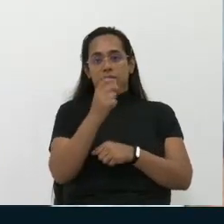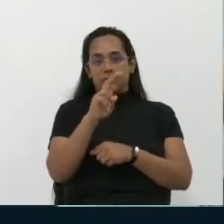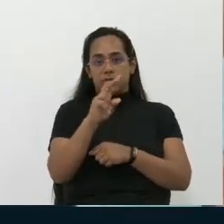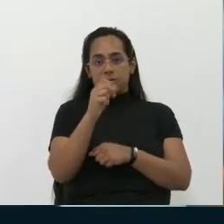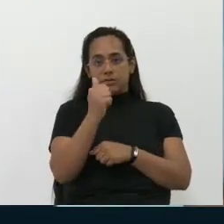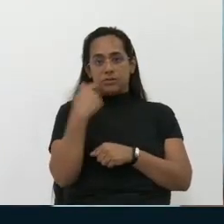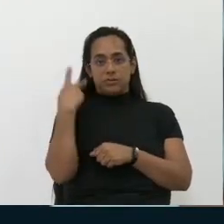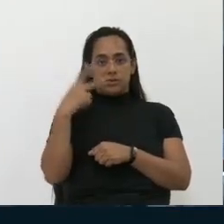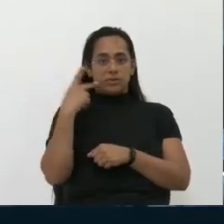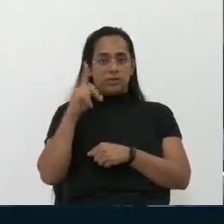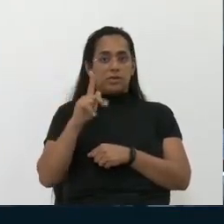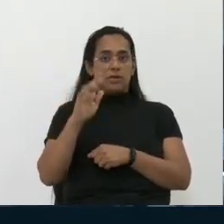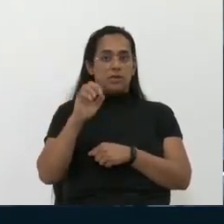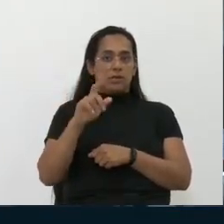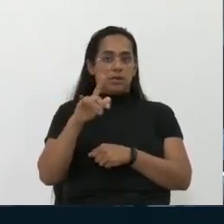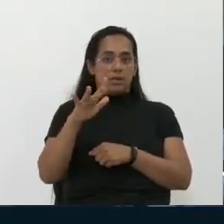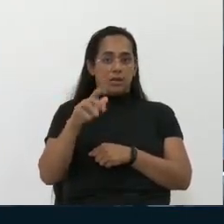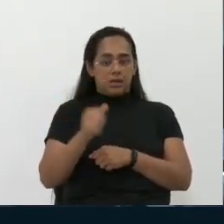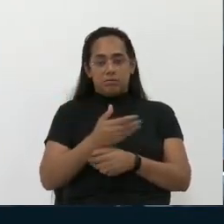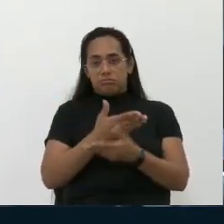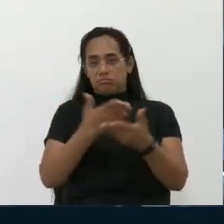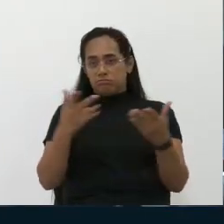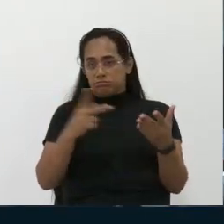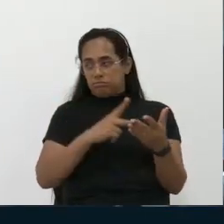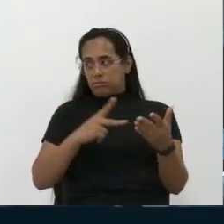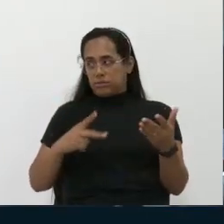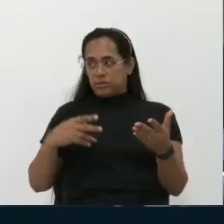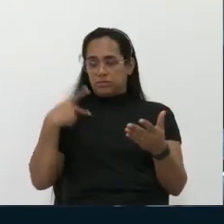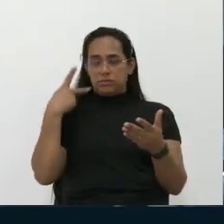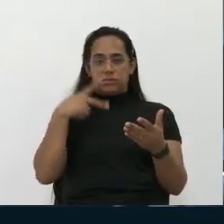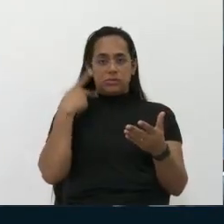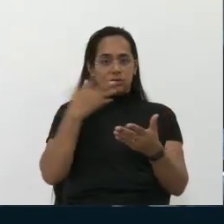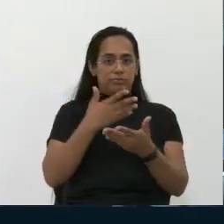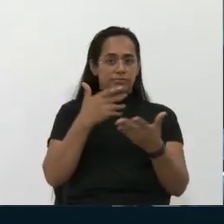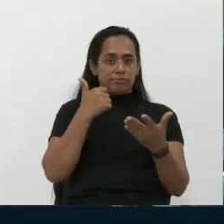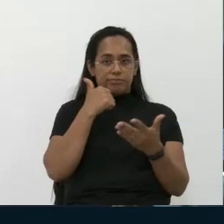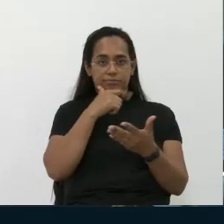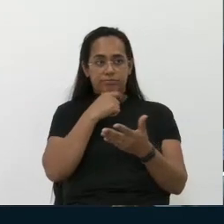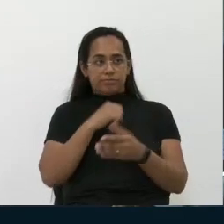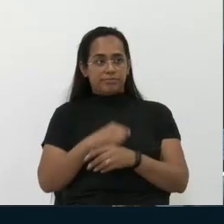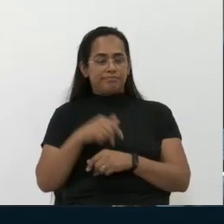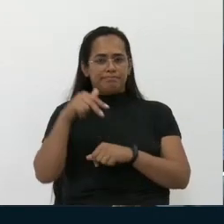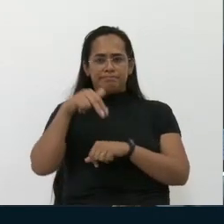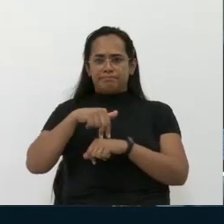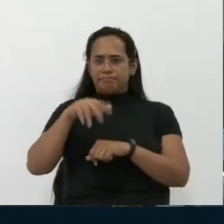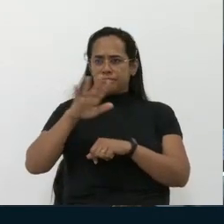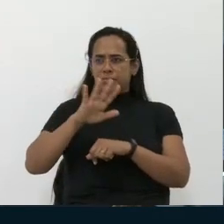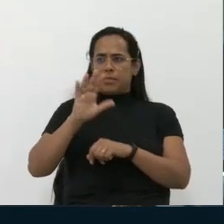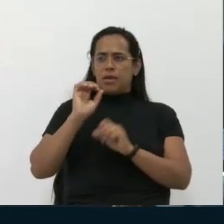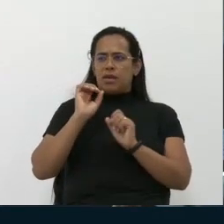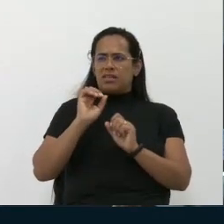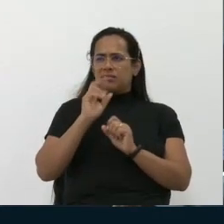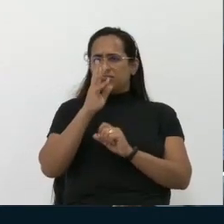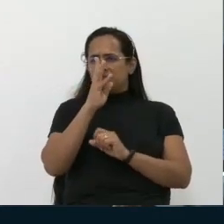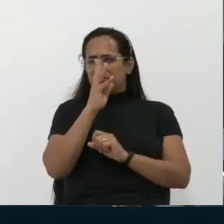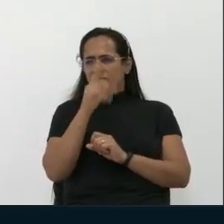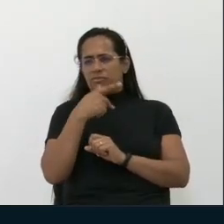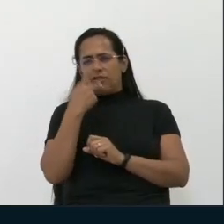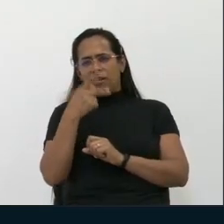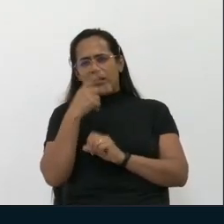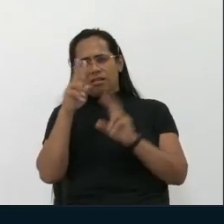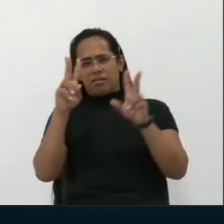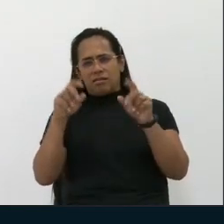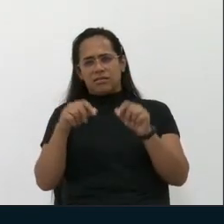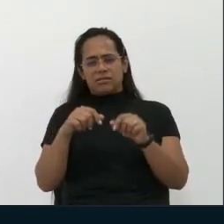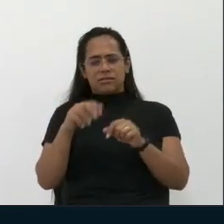protetor. Senhor presidente, senhoras e senhores vereadores, bem, vim novamente aqui, eu não ia subir aqui, mas eu vejo muita gente falar do Trevo do Bom Sucesso.